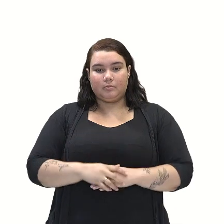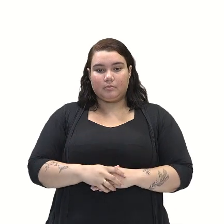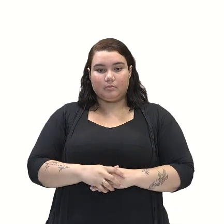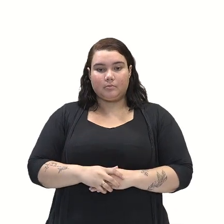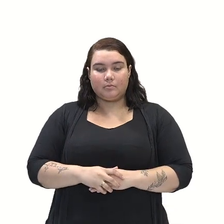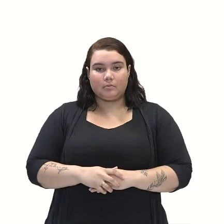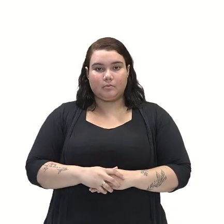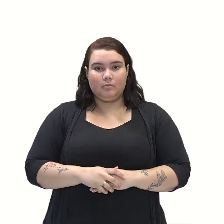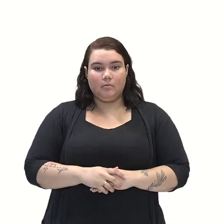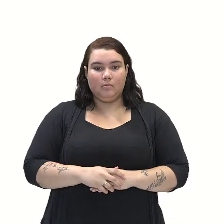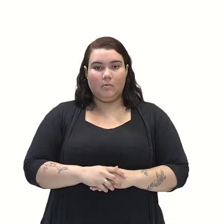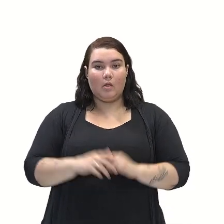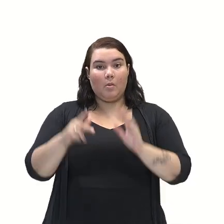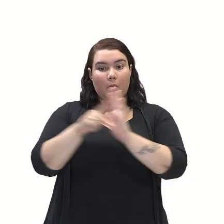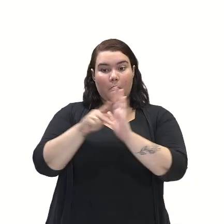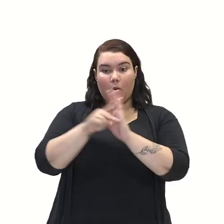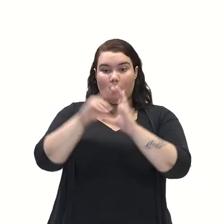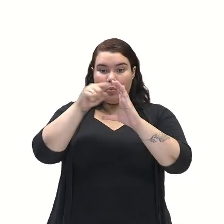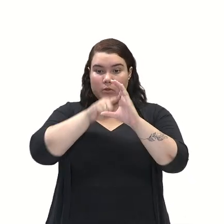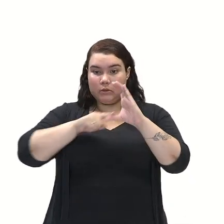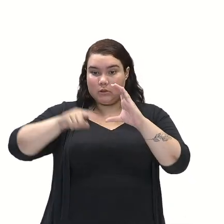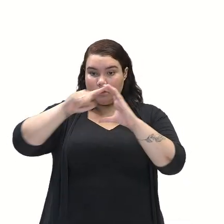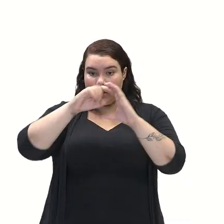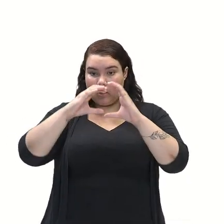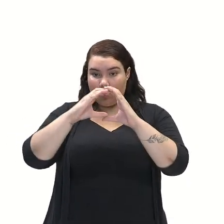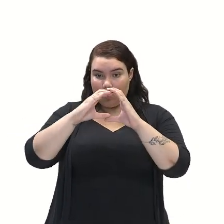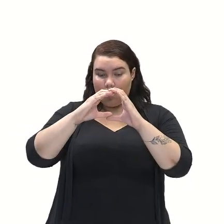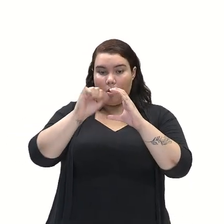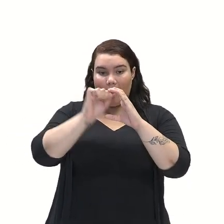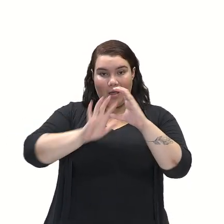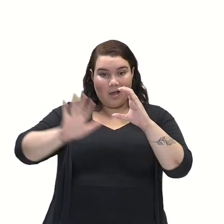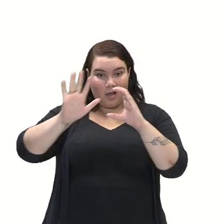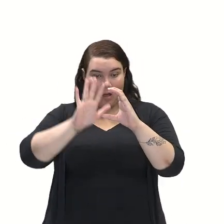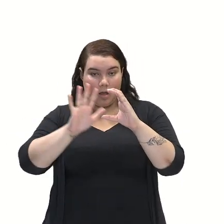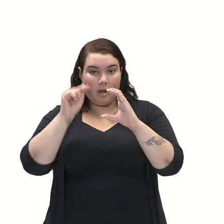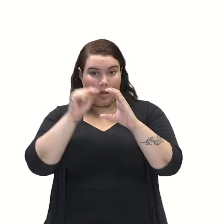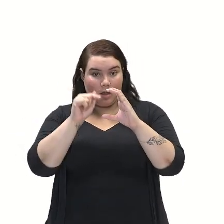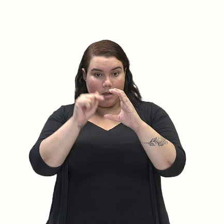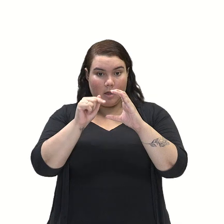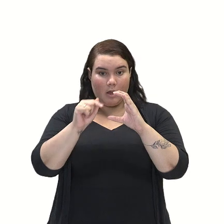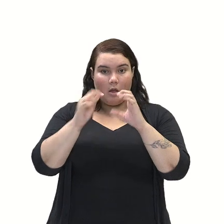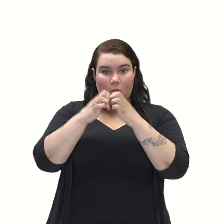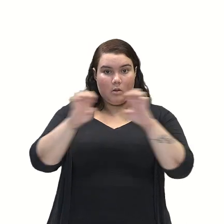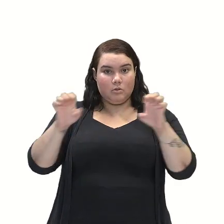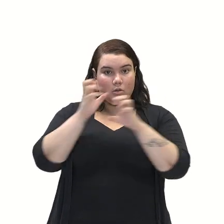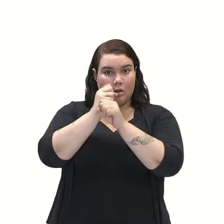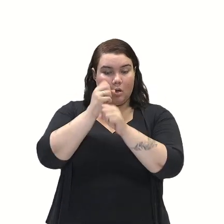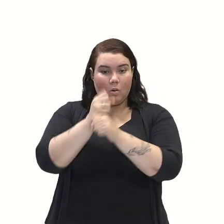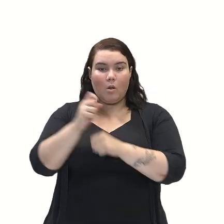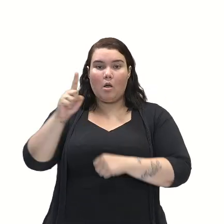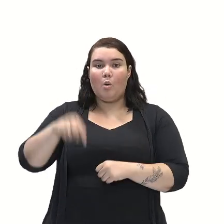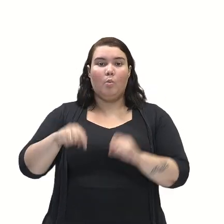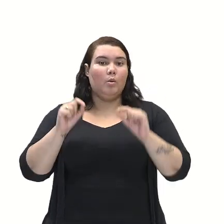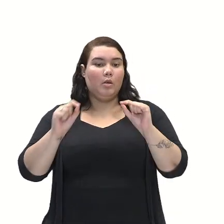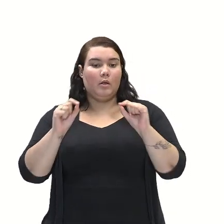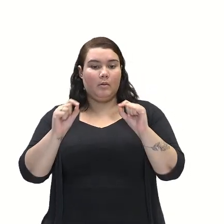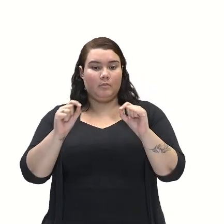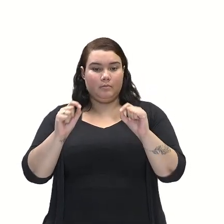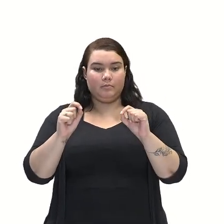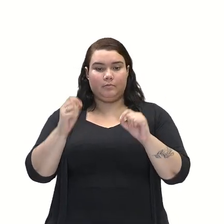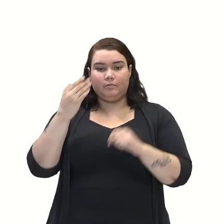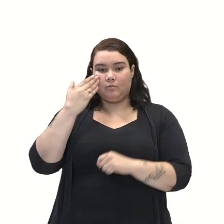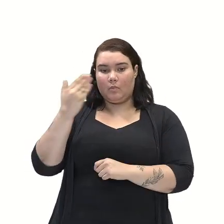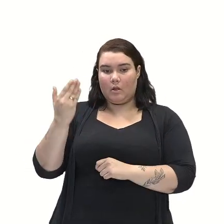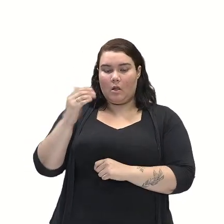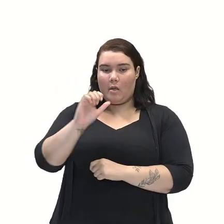do círculo, certo, da área do círculo, ela é o quê, ó? Fórmula, eu